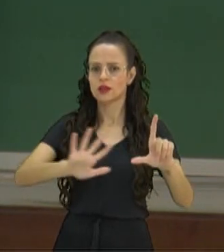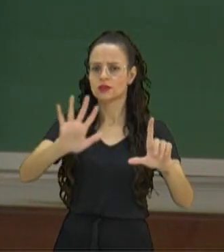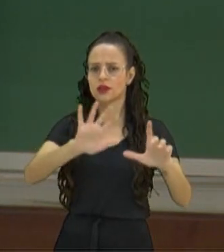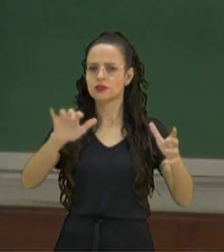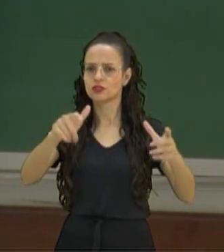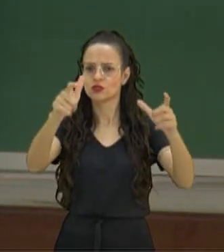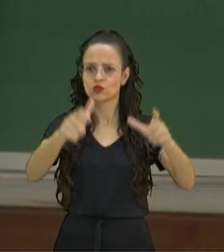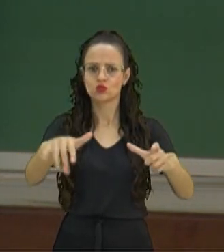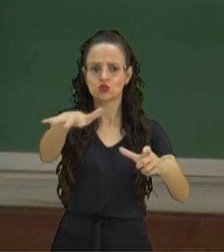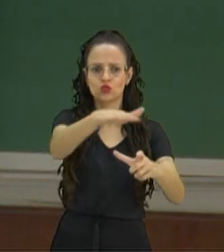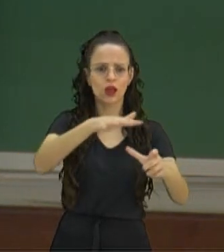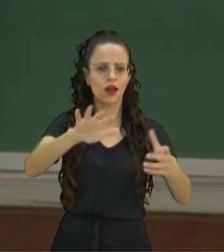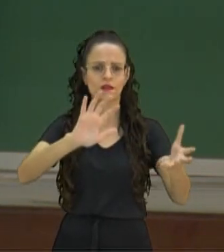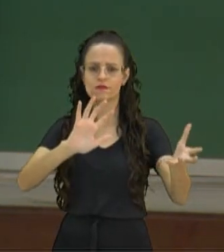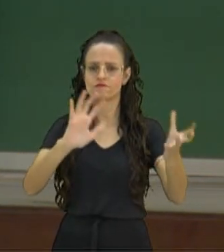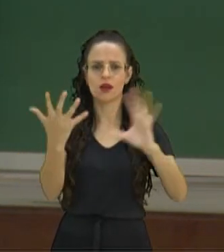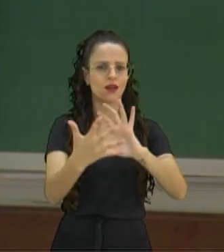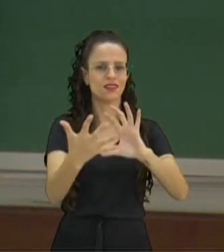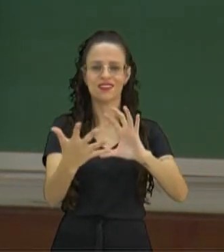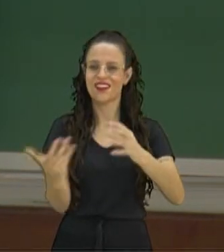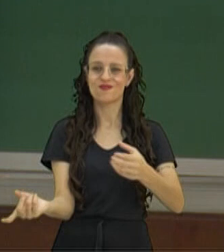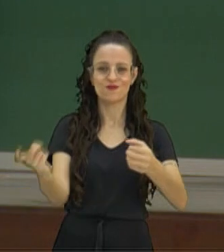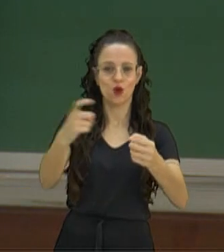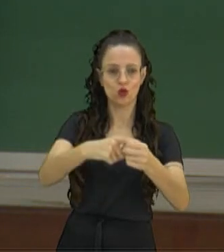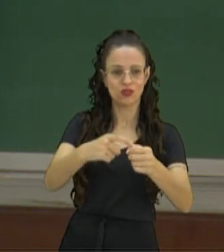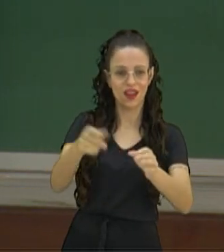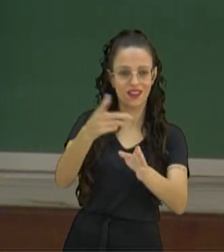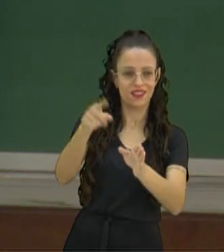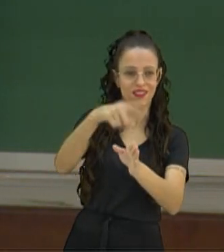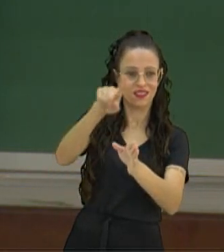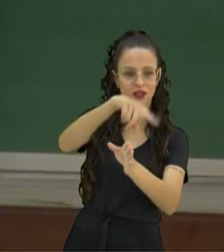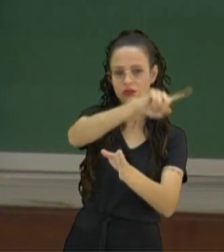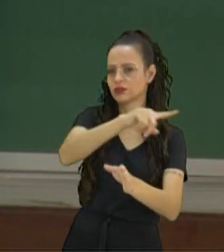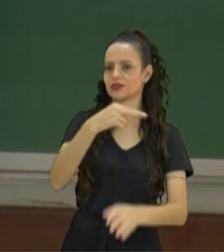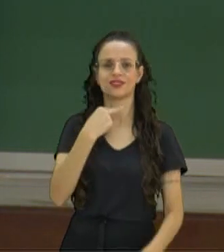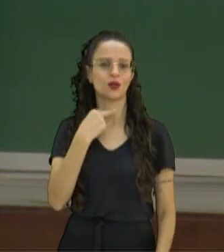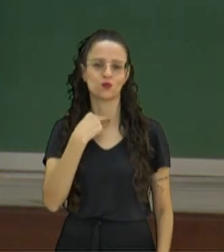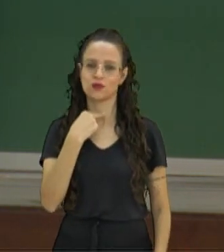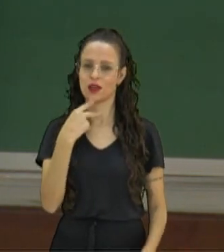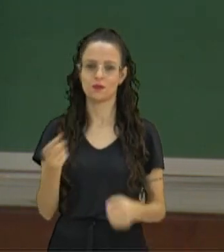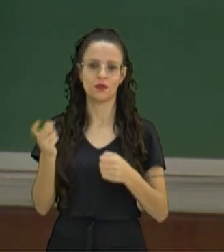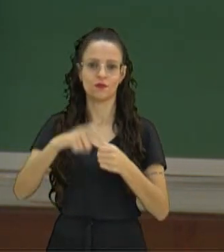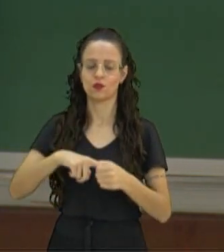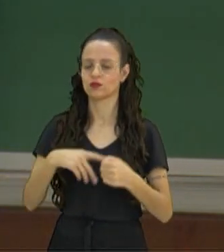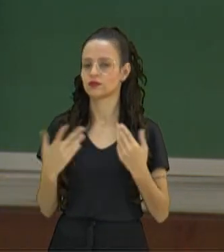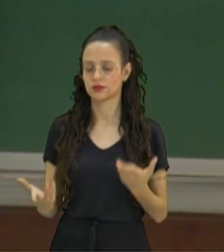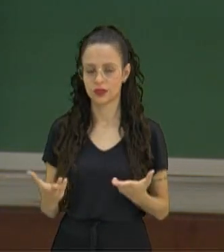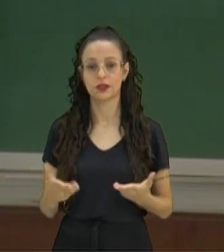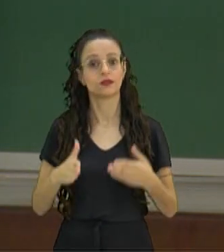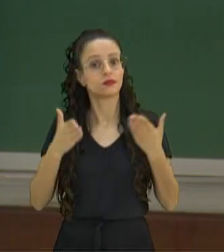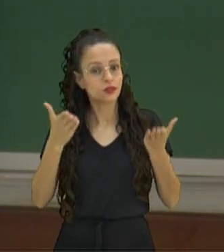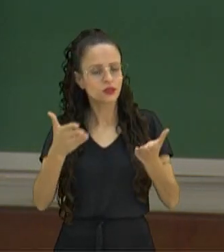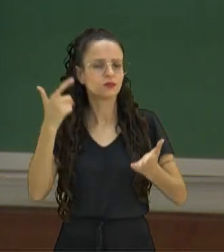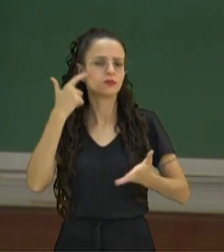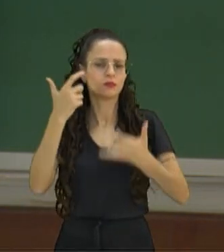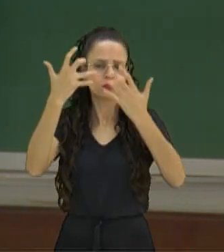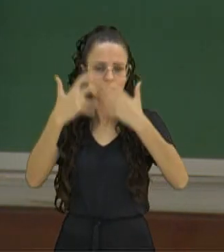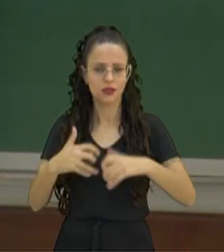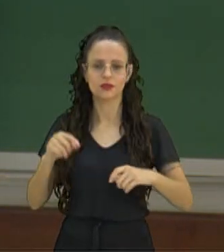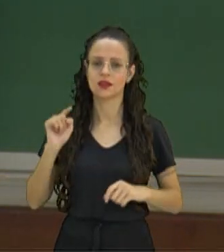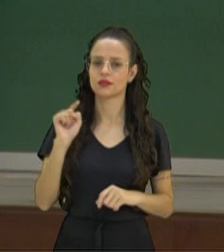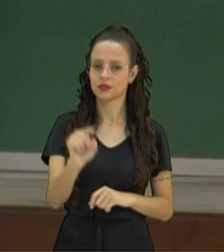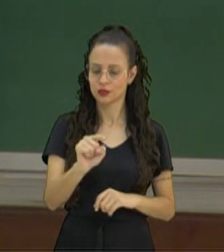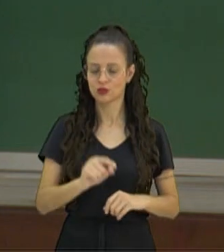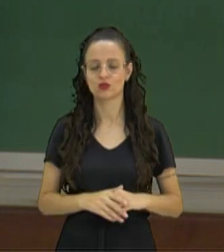transformadas, que não dá para voltar mais a ser como antes, que são mudanças irreversíveis. Então vamos pensar um pouquinho